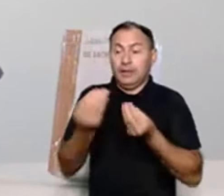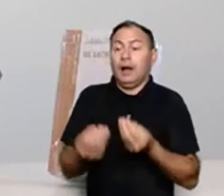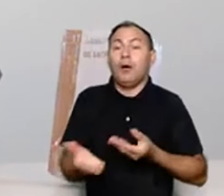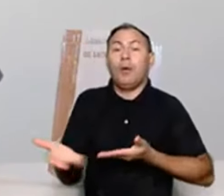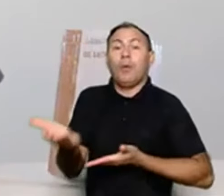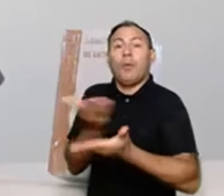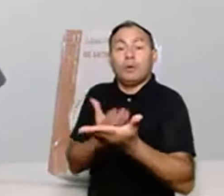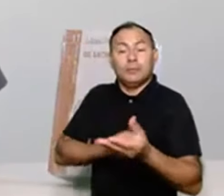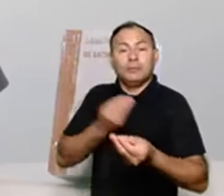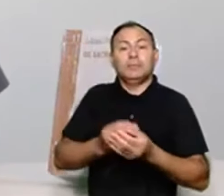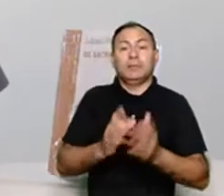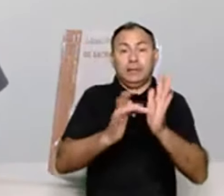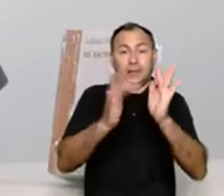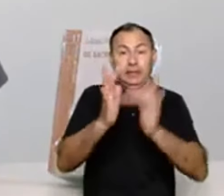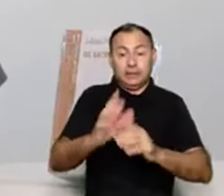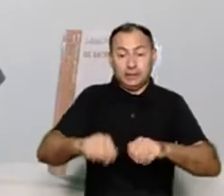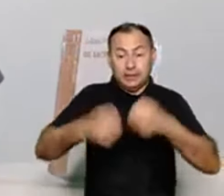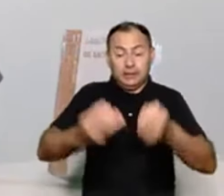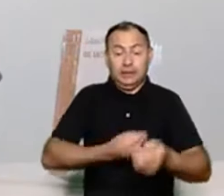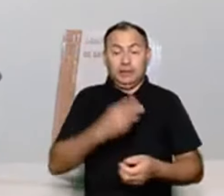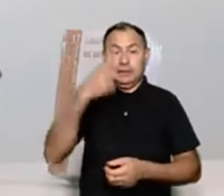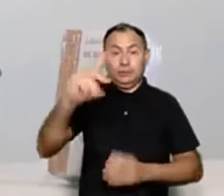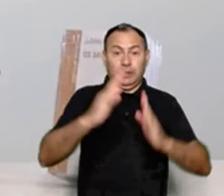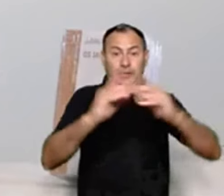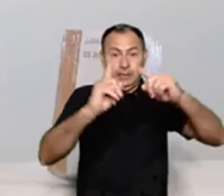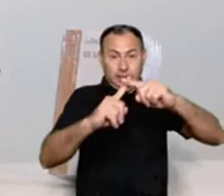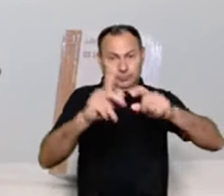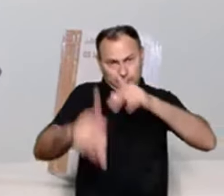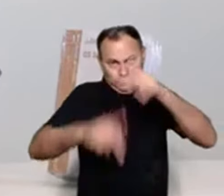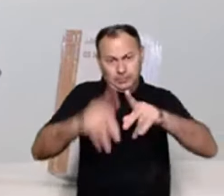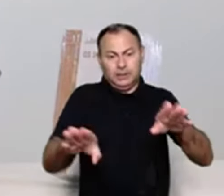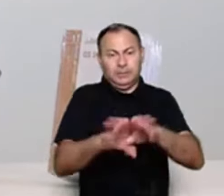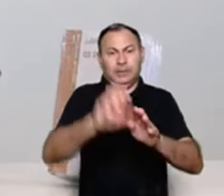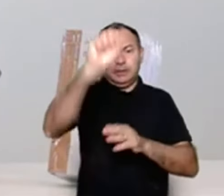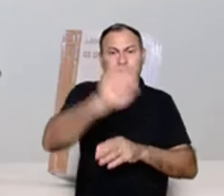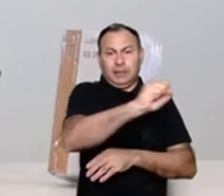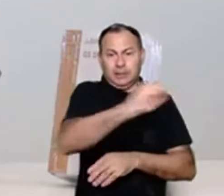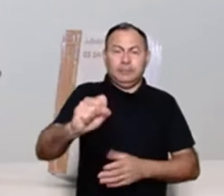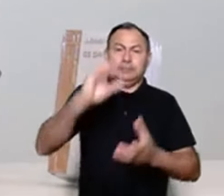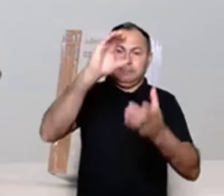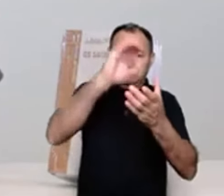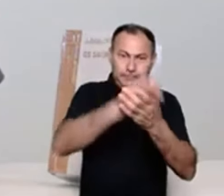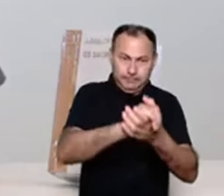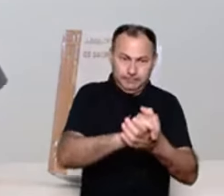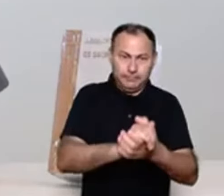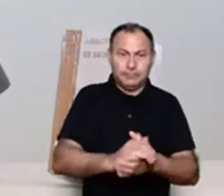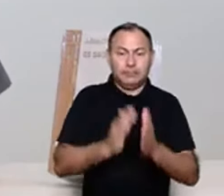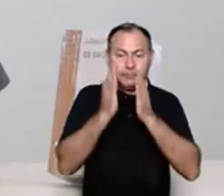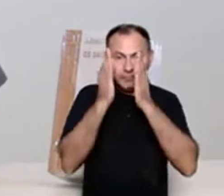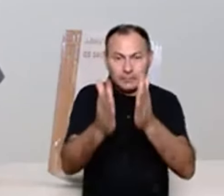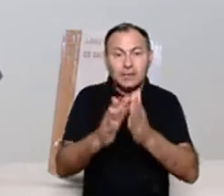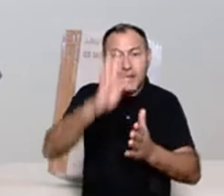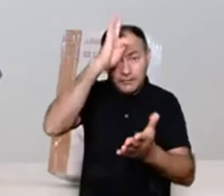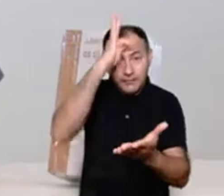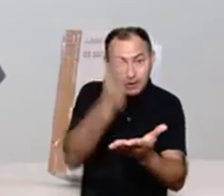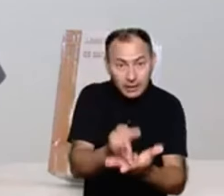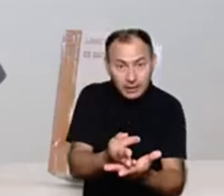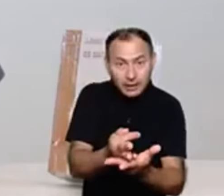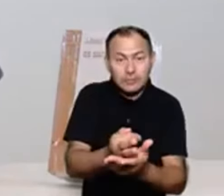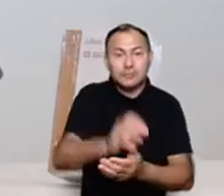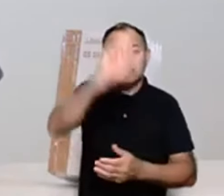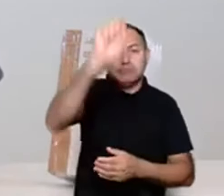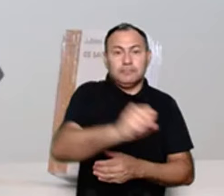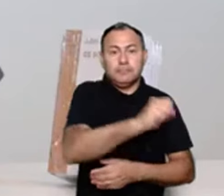ao outro, de Cristo dar a vida pela sua igreja, como no sacramento do matrimônio. Na perspectiva da fé,